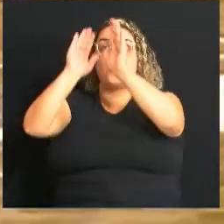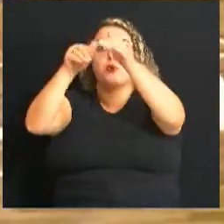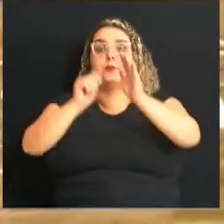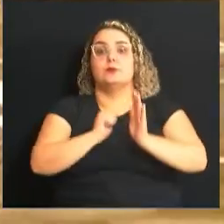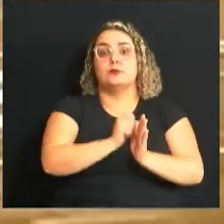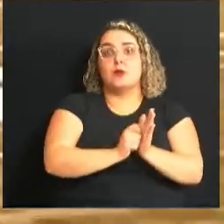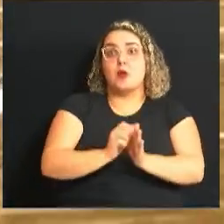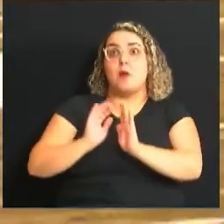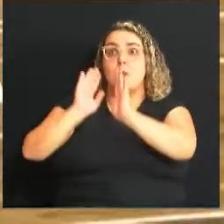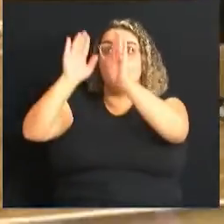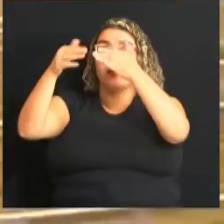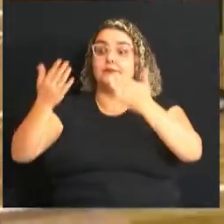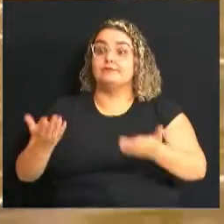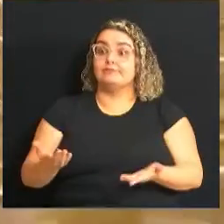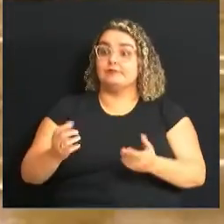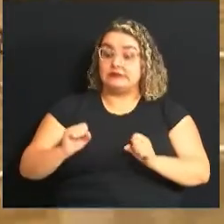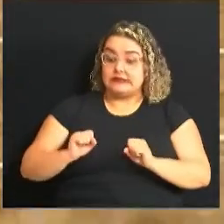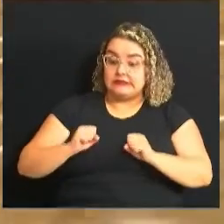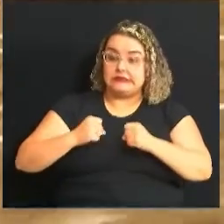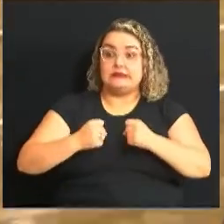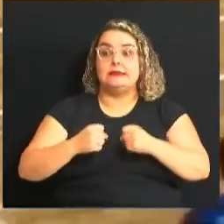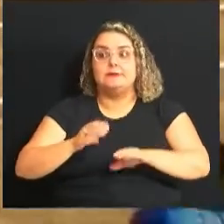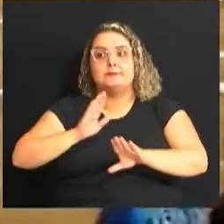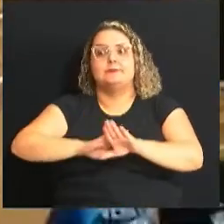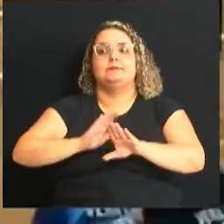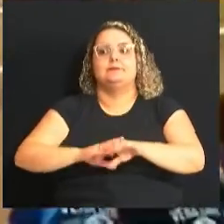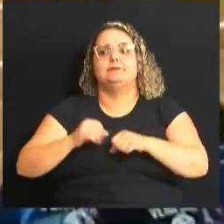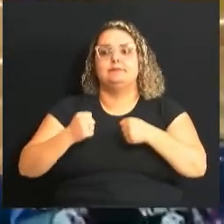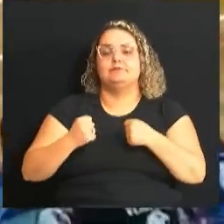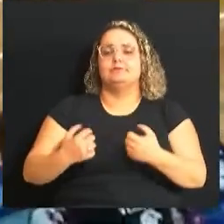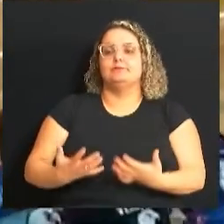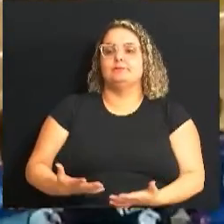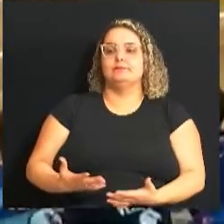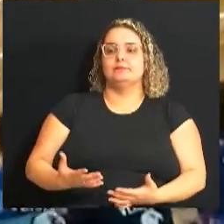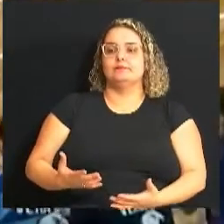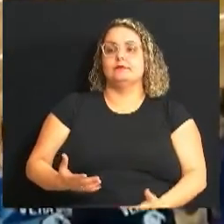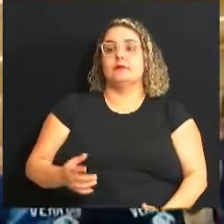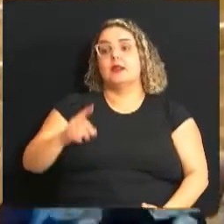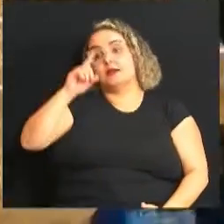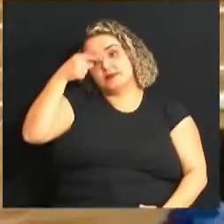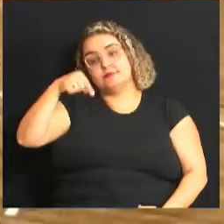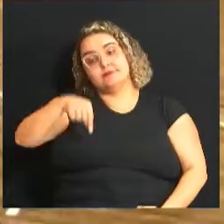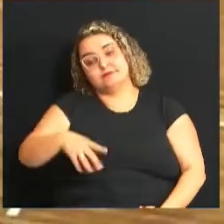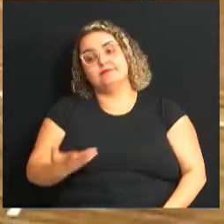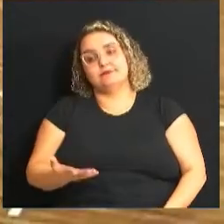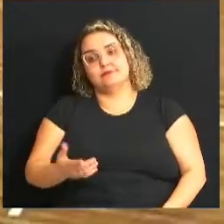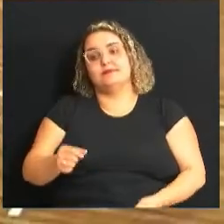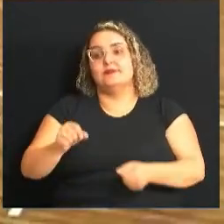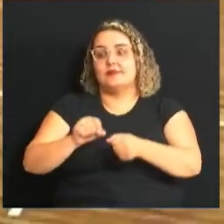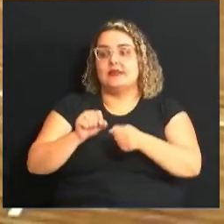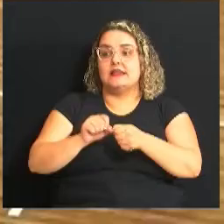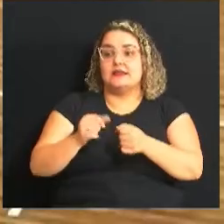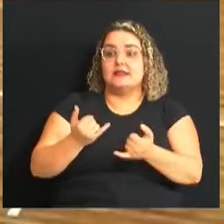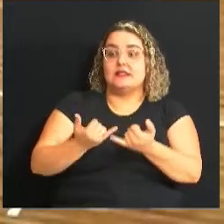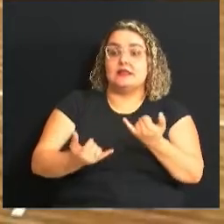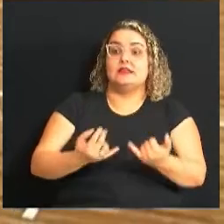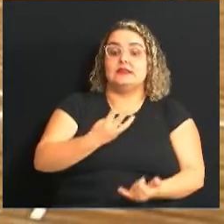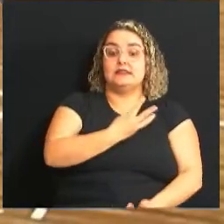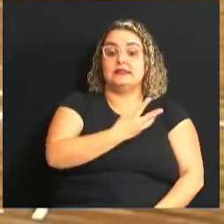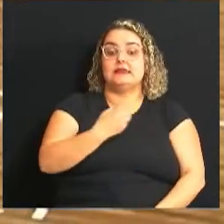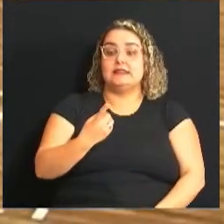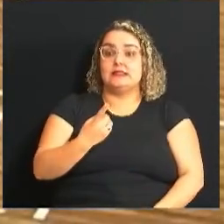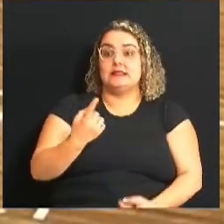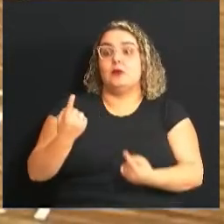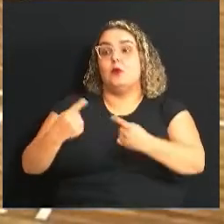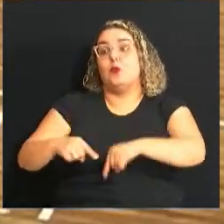e a defesa funcionando. Com isso, as donas da casa fizeram na parcial